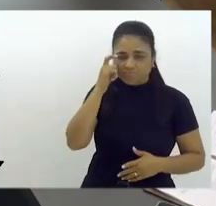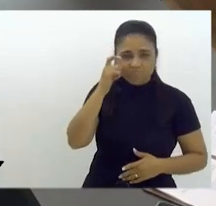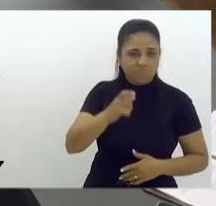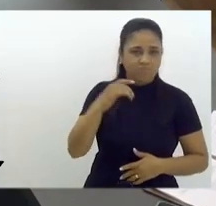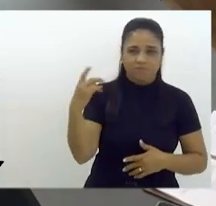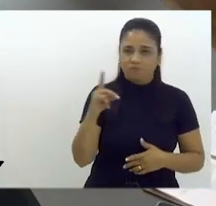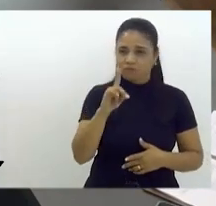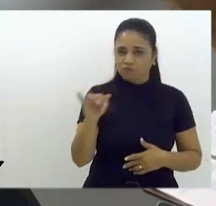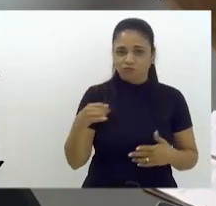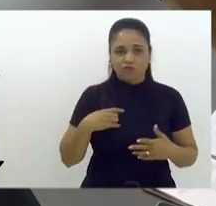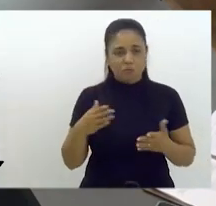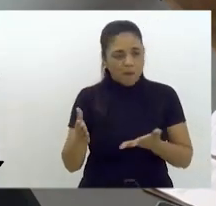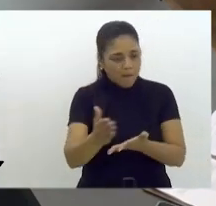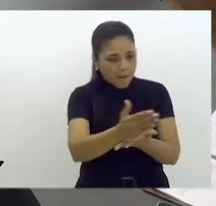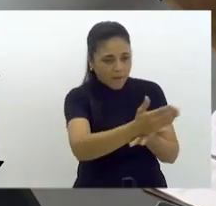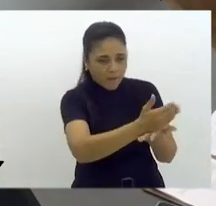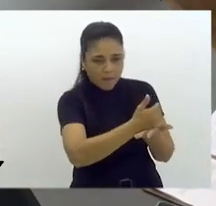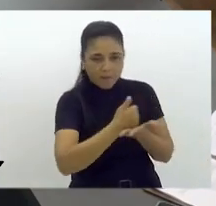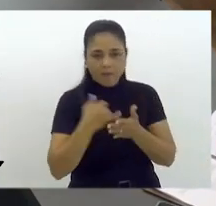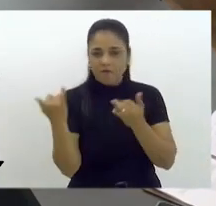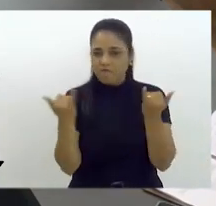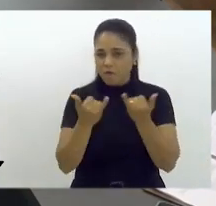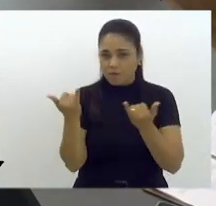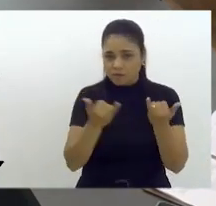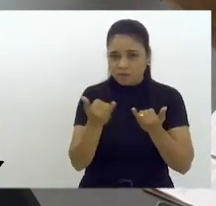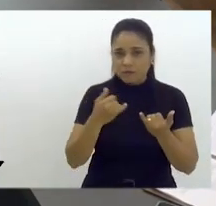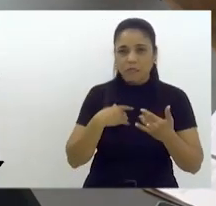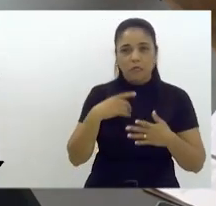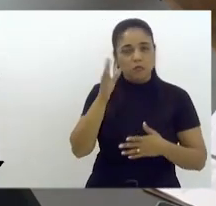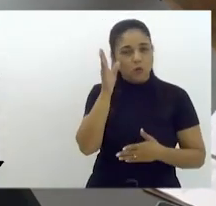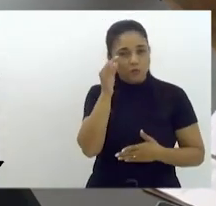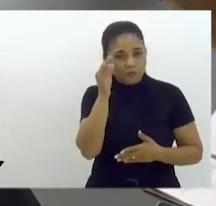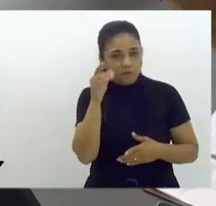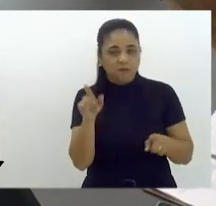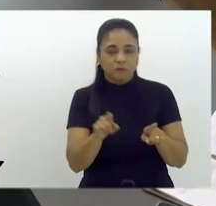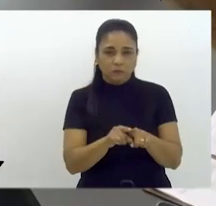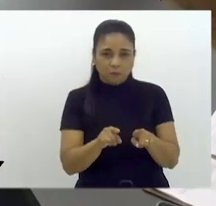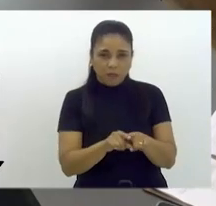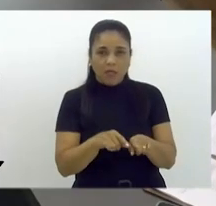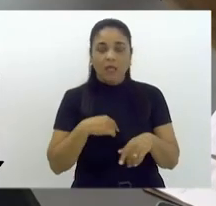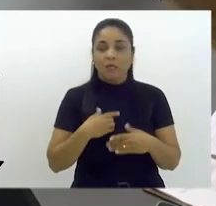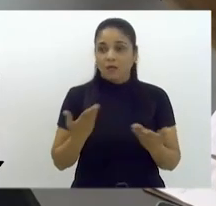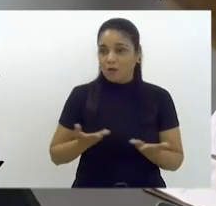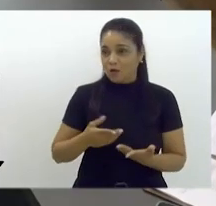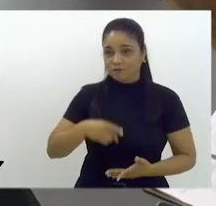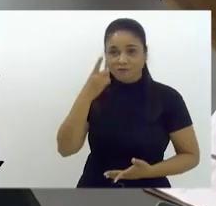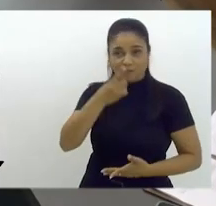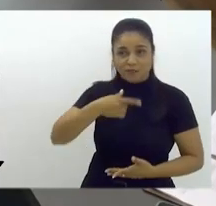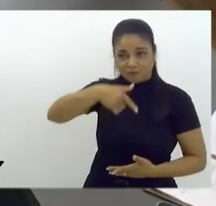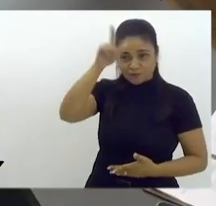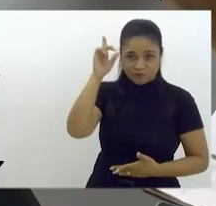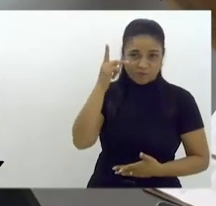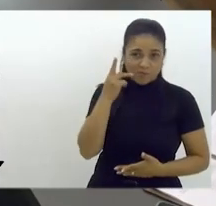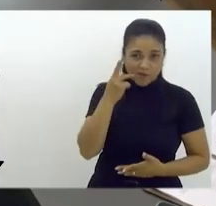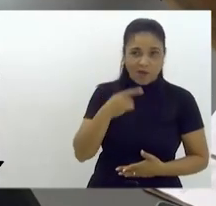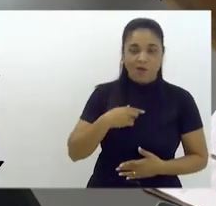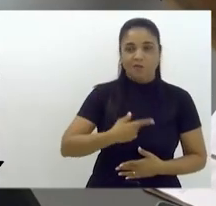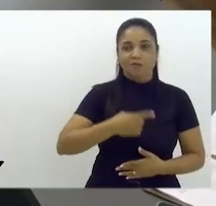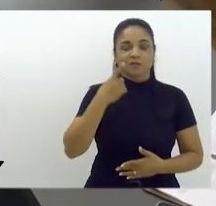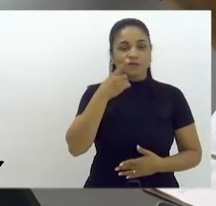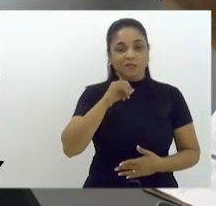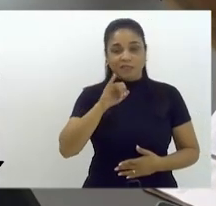de observações né Acho que saímos até eh Deputado Luiz Paulo Deputado da Índia e deputada